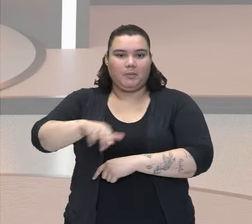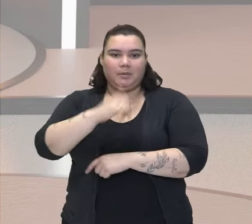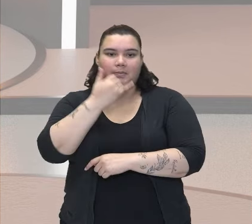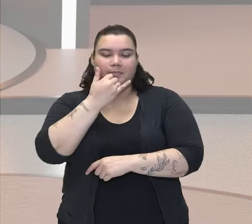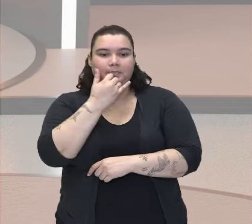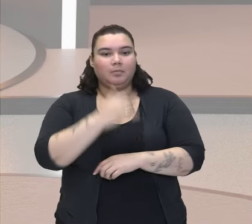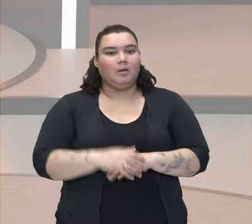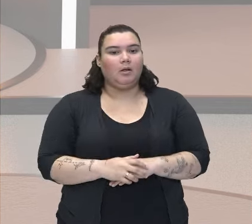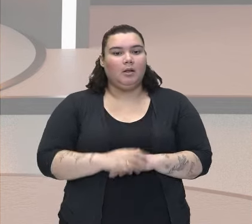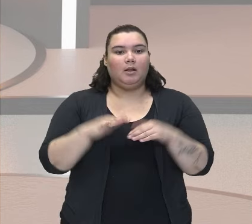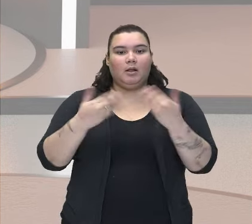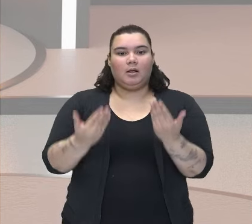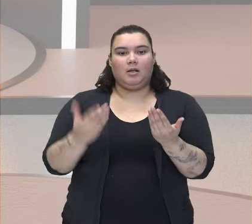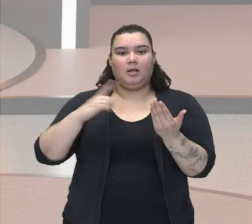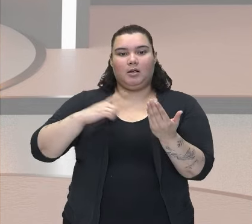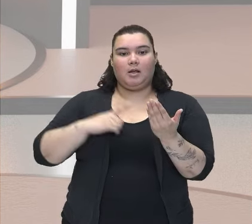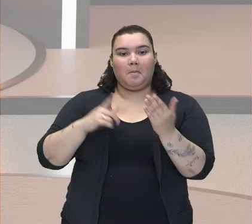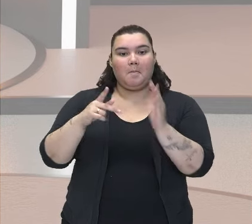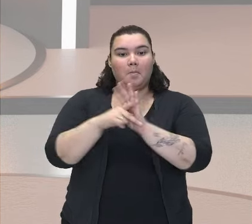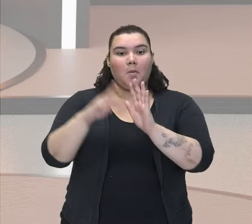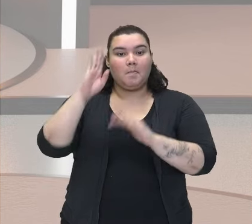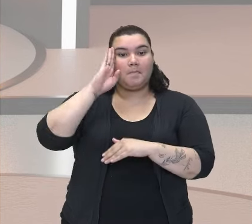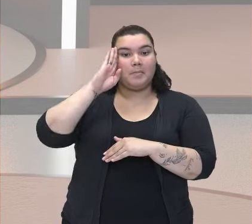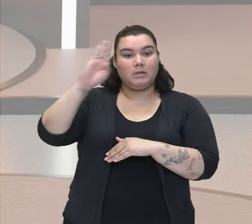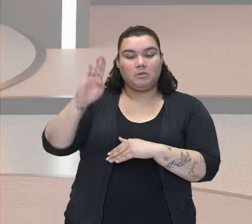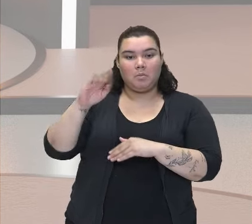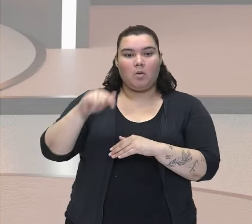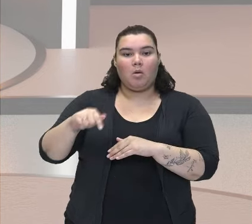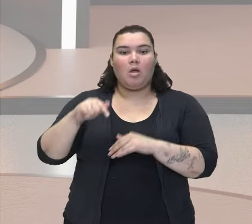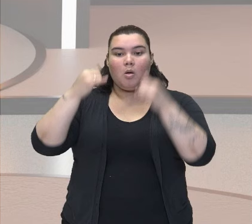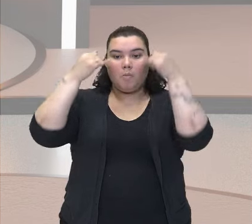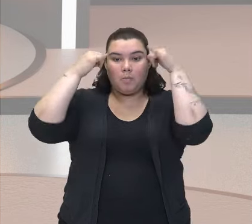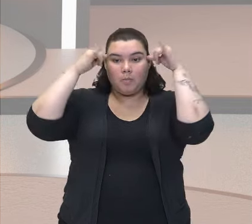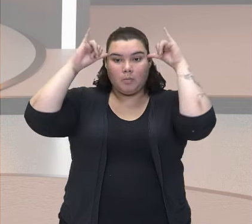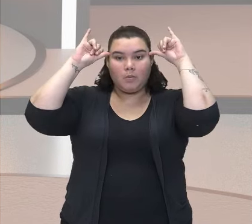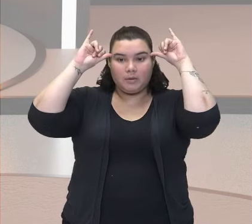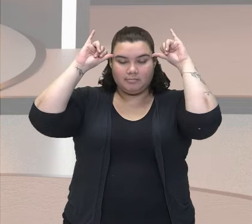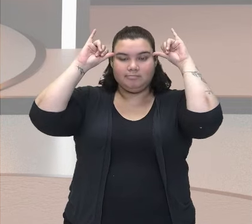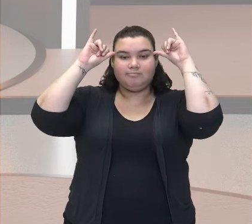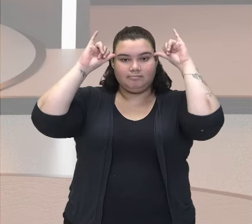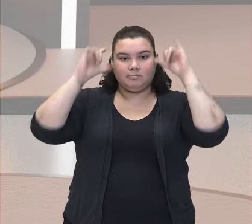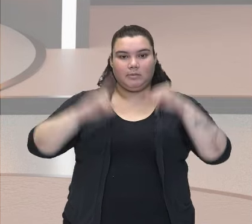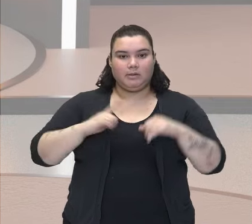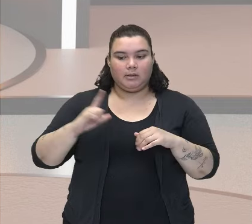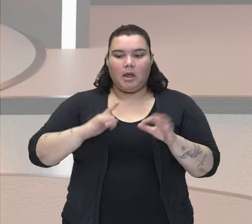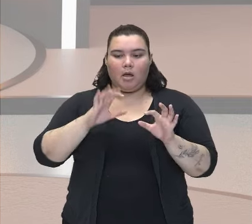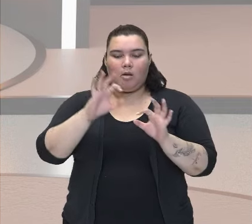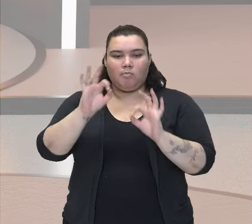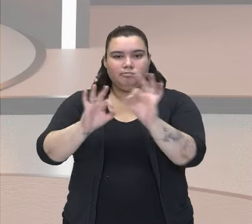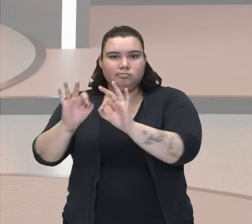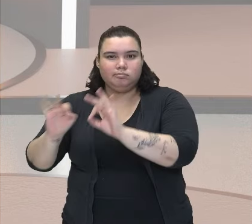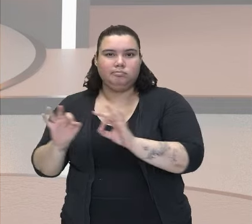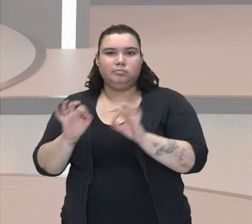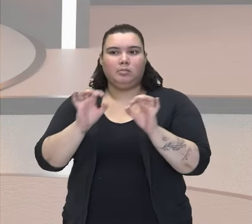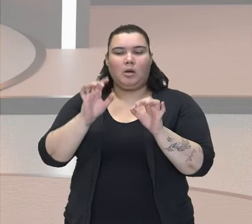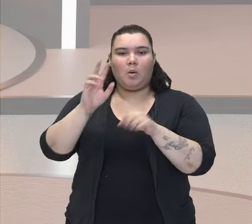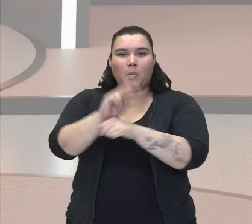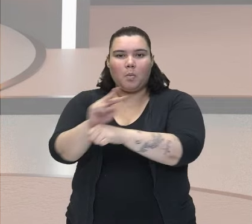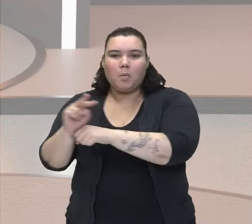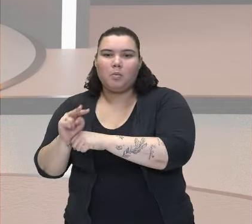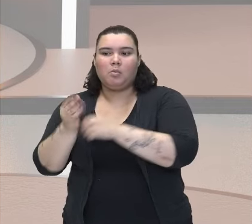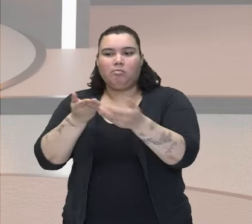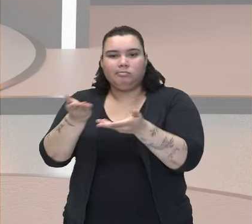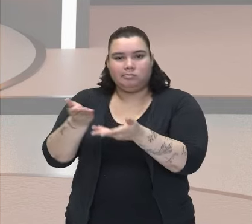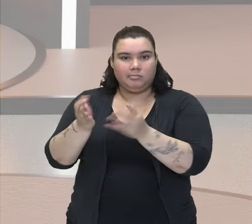do país, tá? E a principal criação vai ser o de gado bovino, ok? Agora, essas